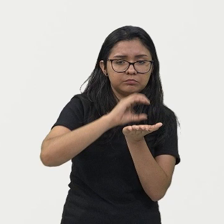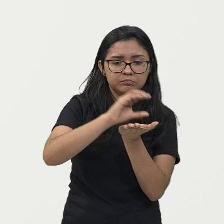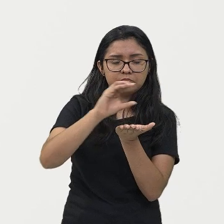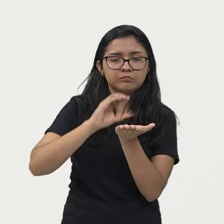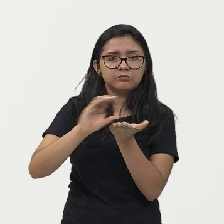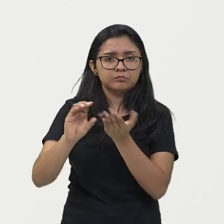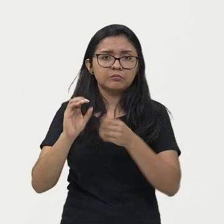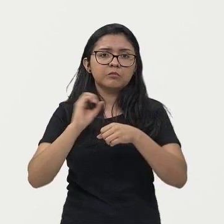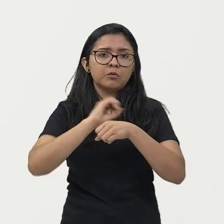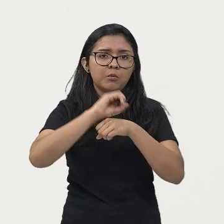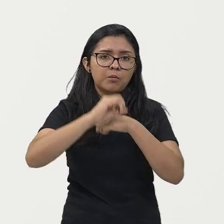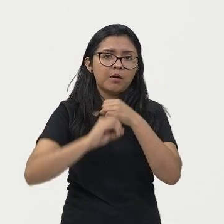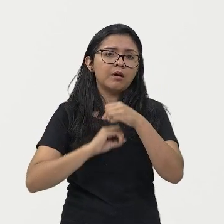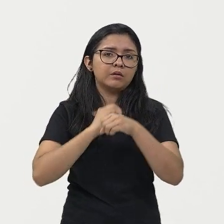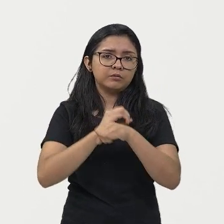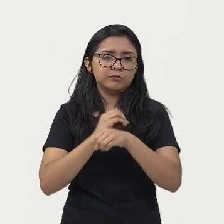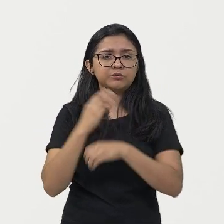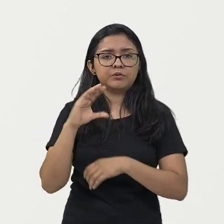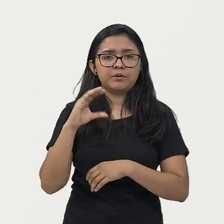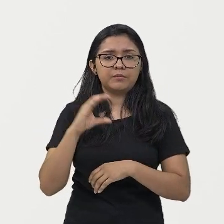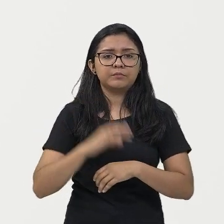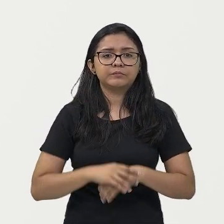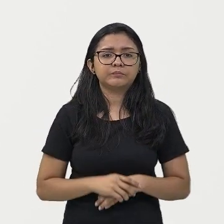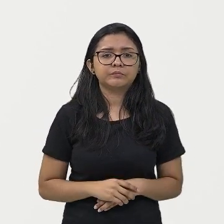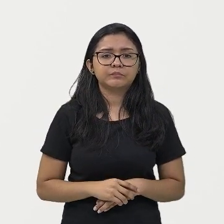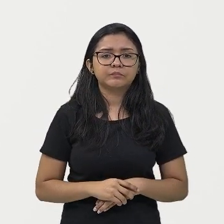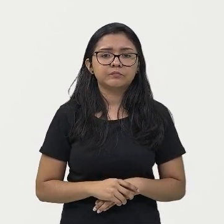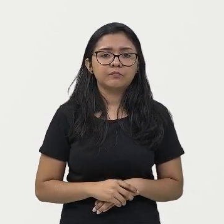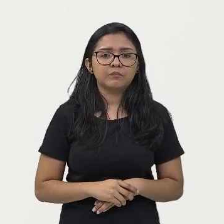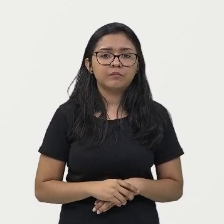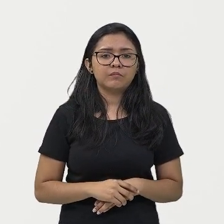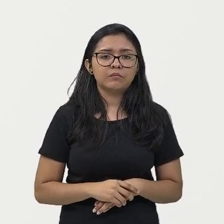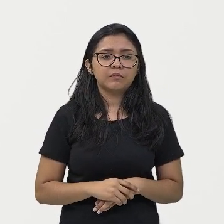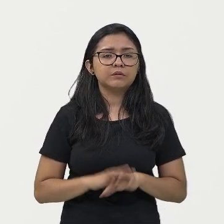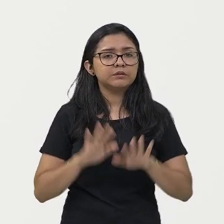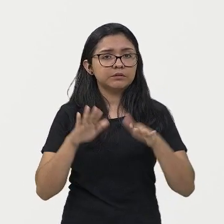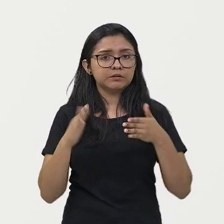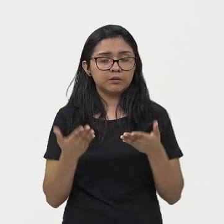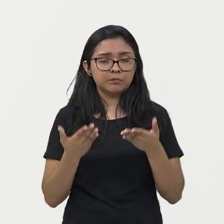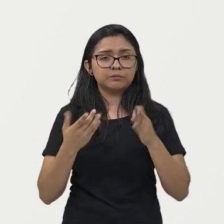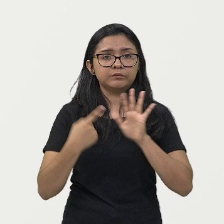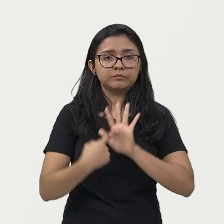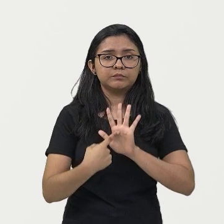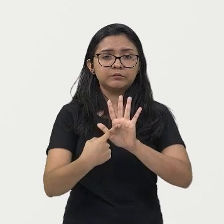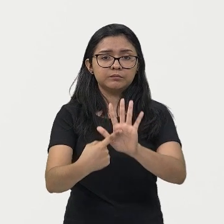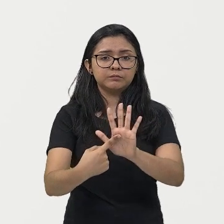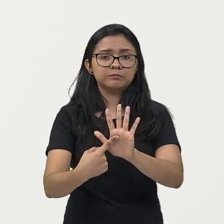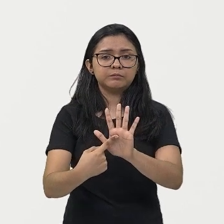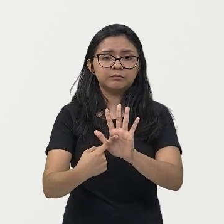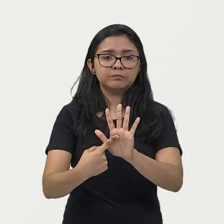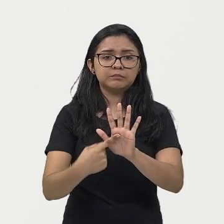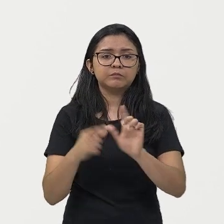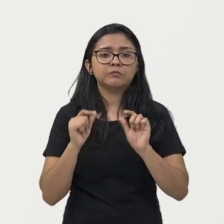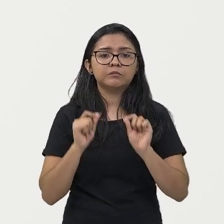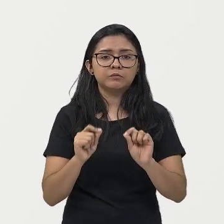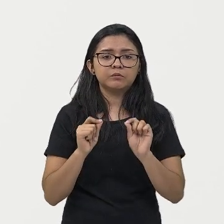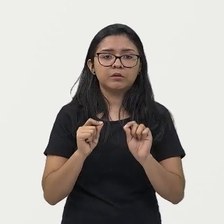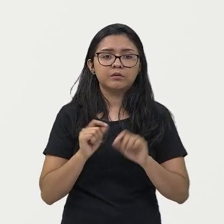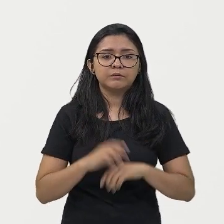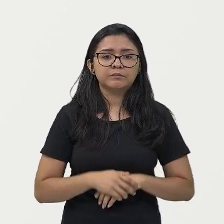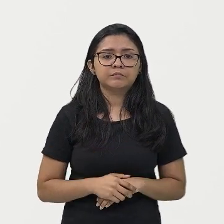átomos de carbono. Ou seja, quando elas apresentam pelo